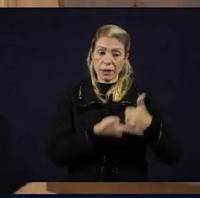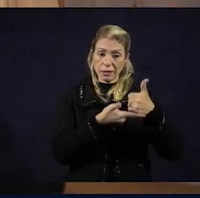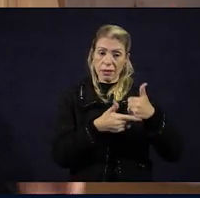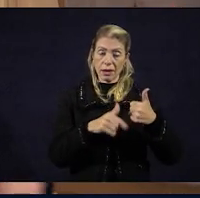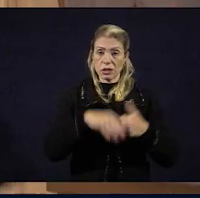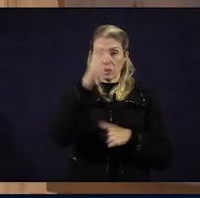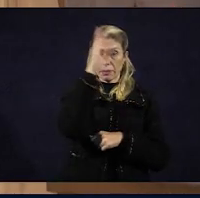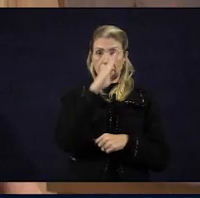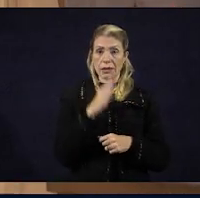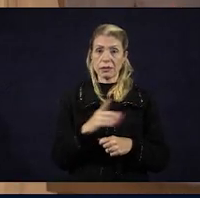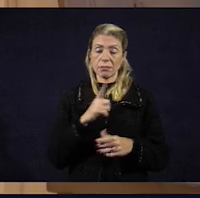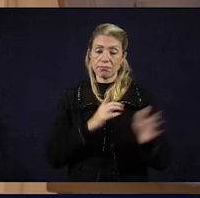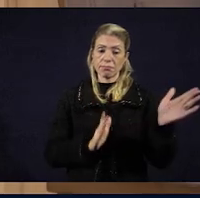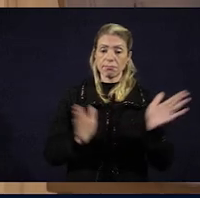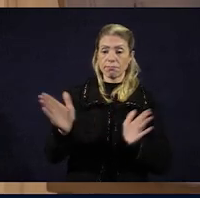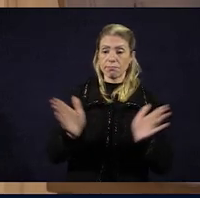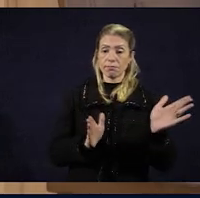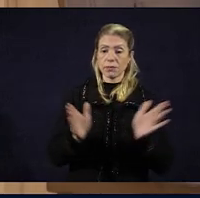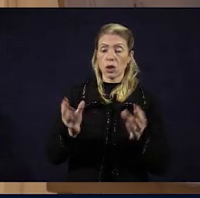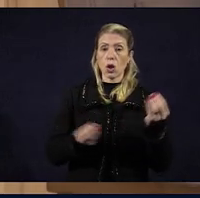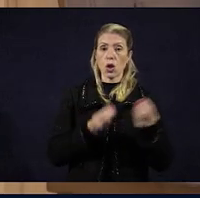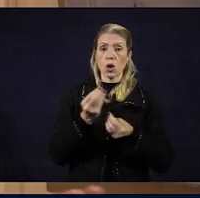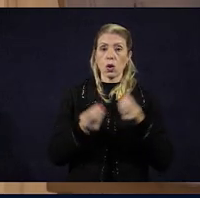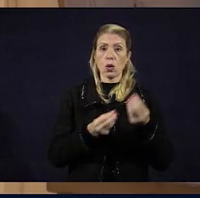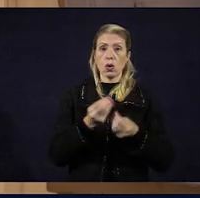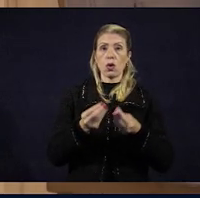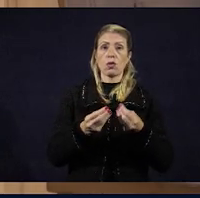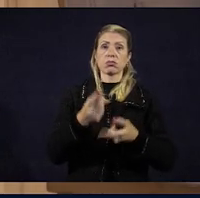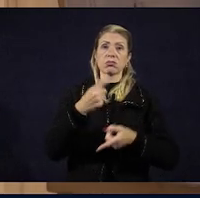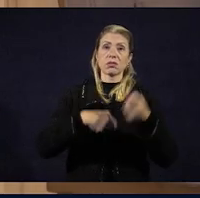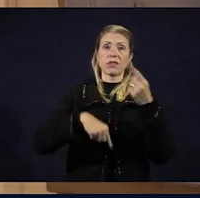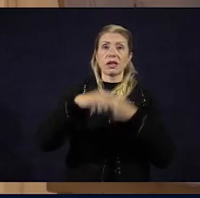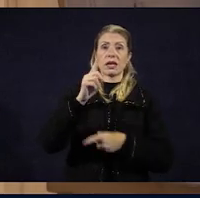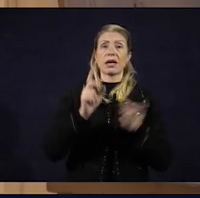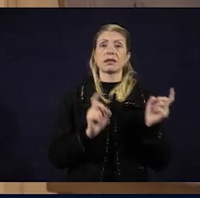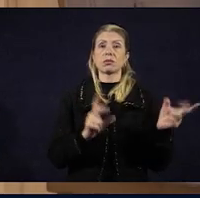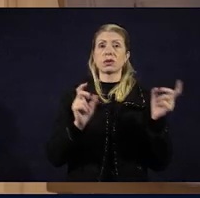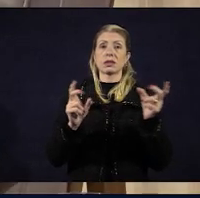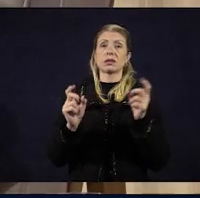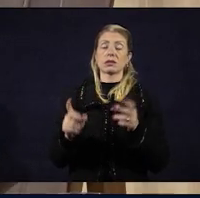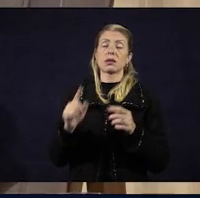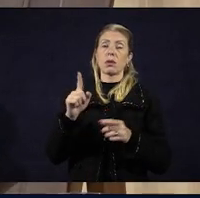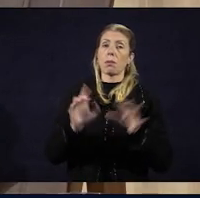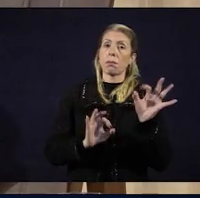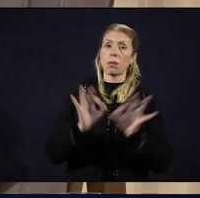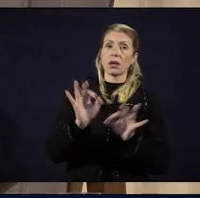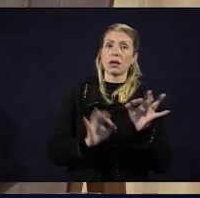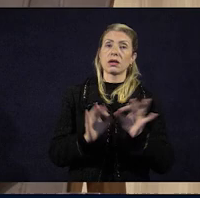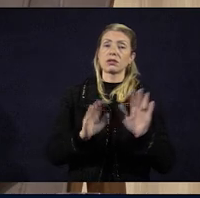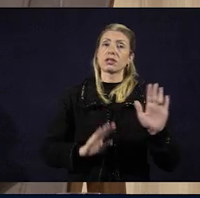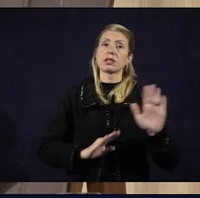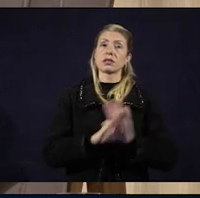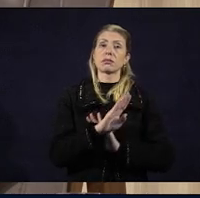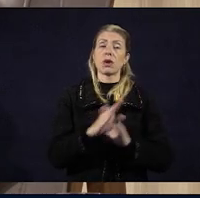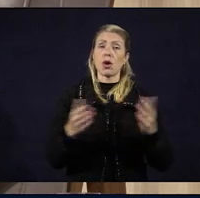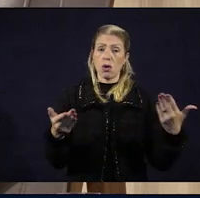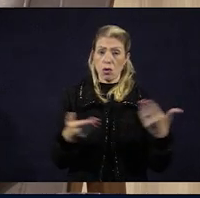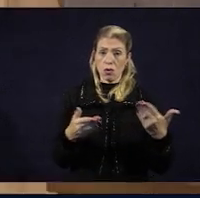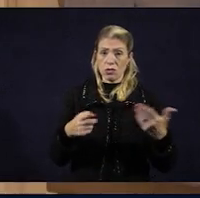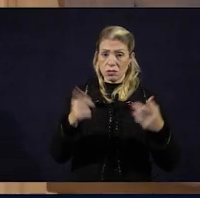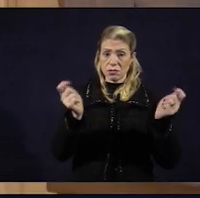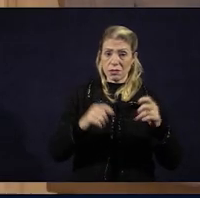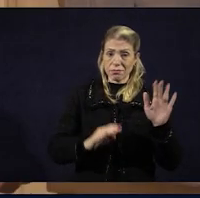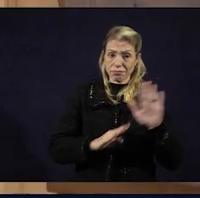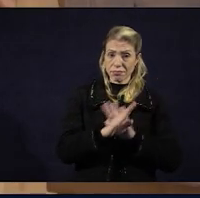muito bom muito bem para poder alavancar a exportação então é um super plano de crescimento e hoje é escalável hoje Vocês conseguem